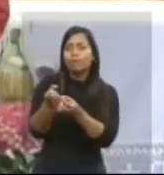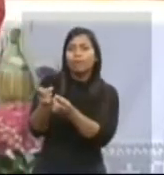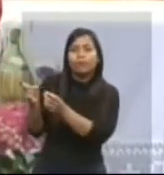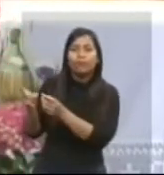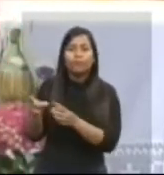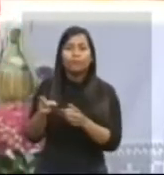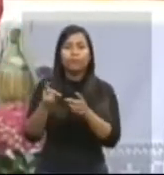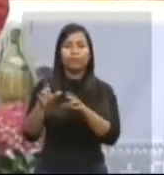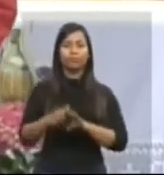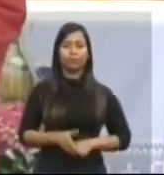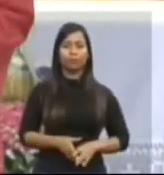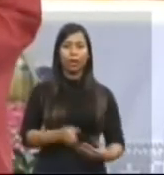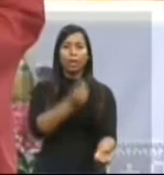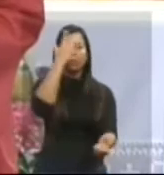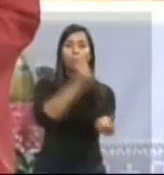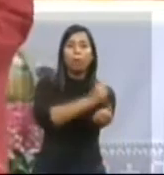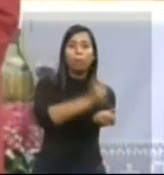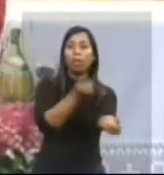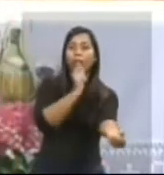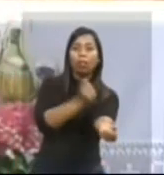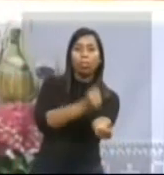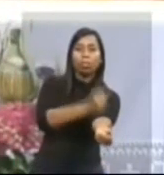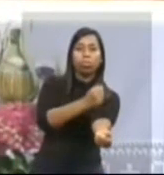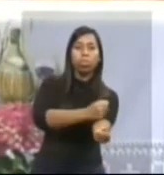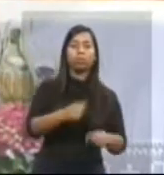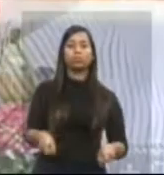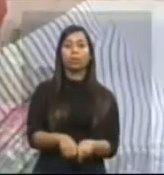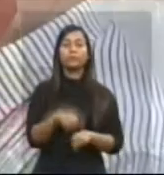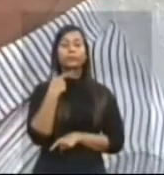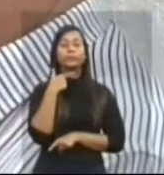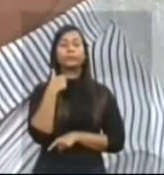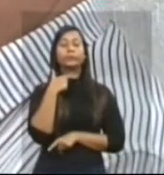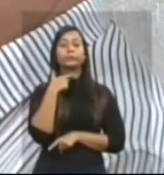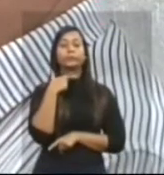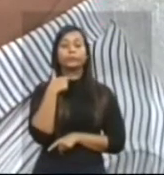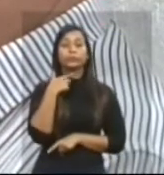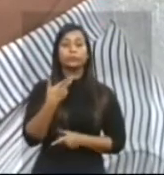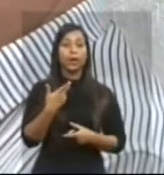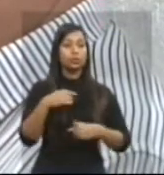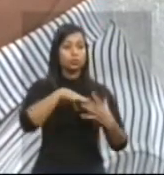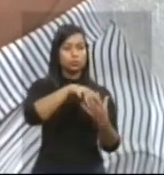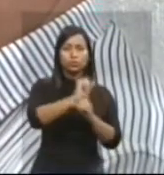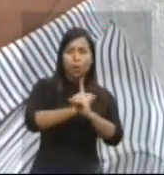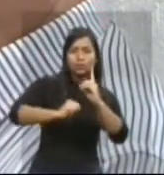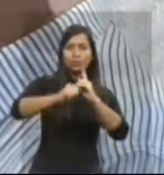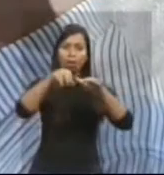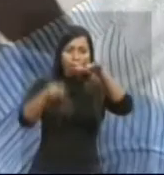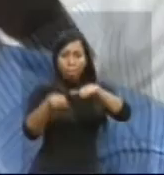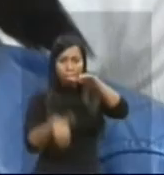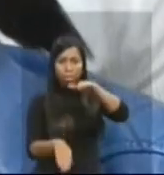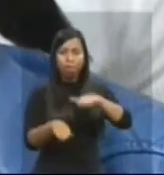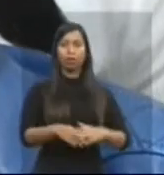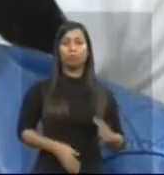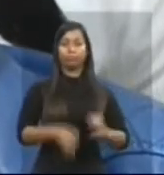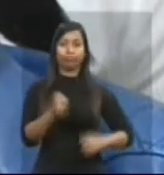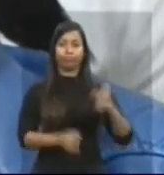drogas, dependentes químicos, ganâncias, desigualdades sociais,